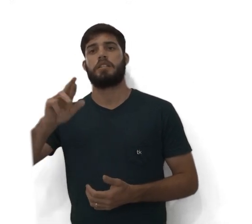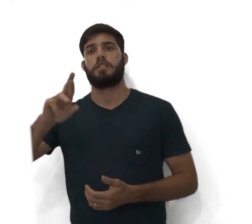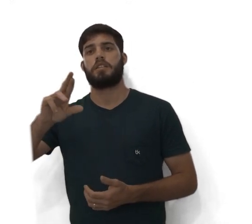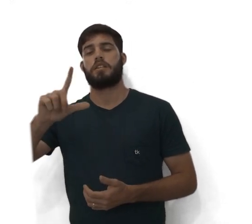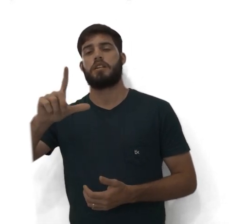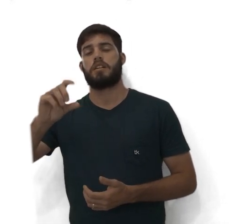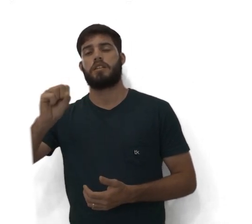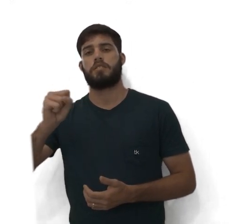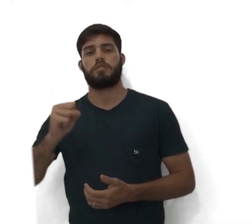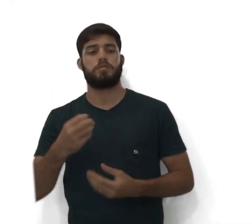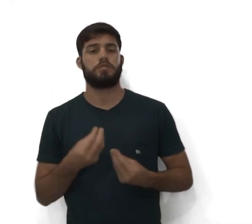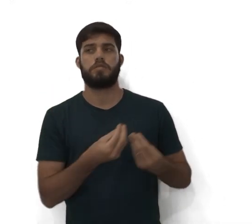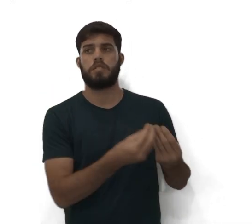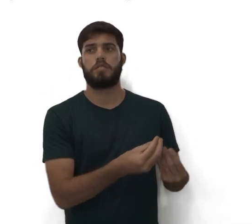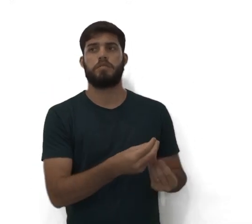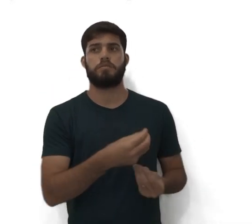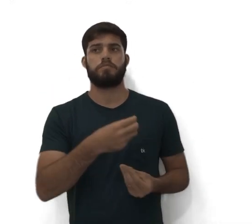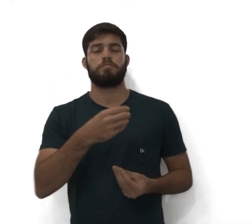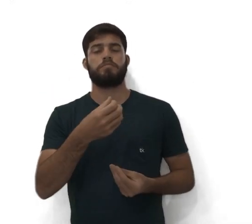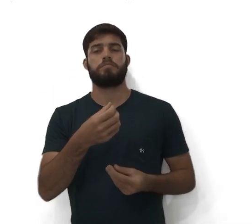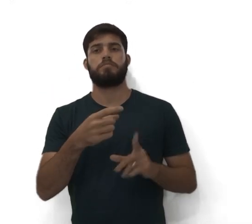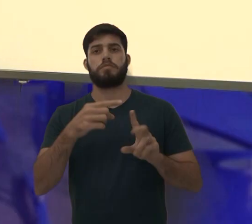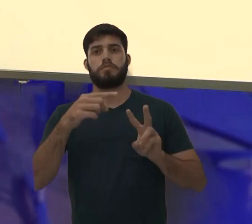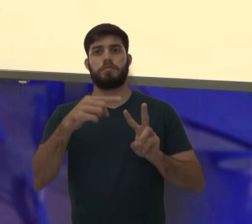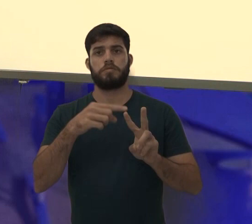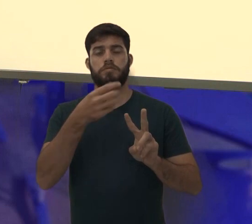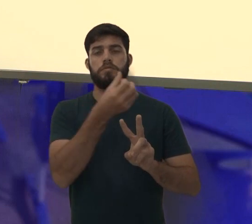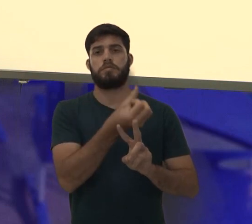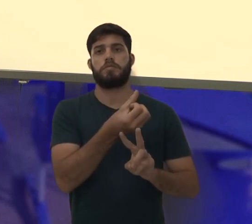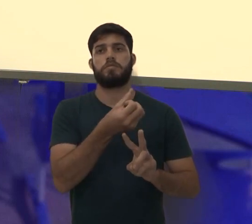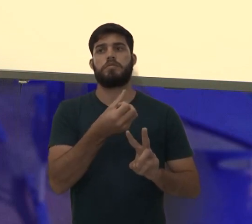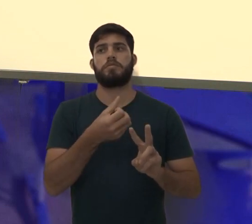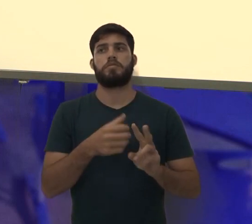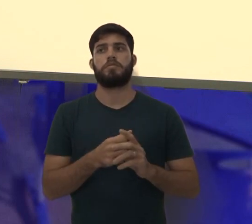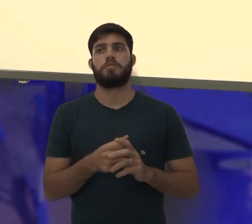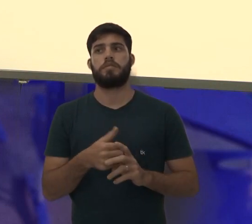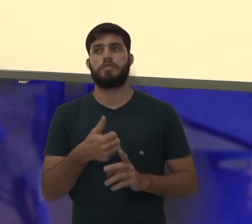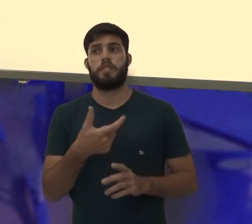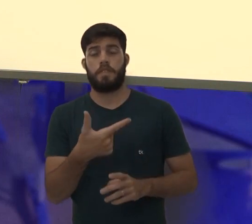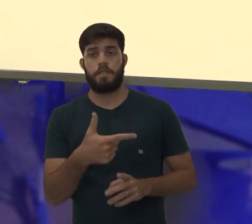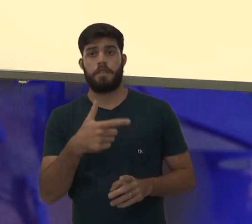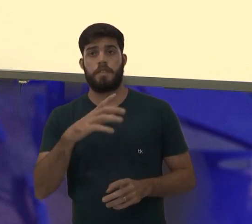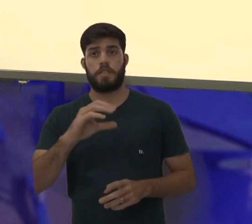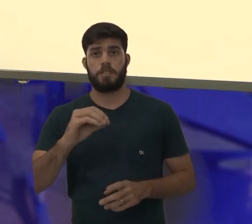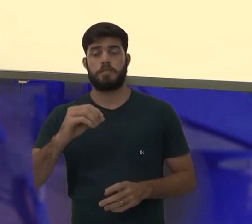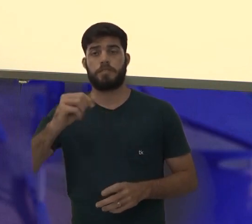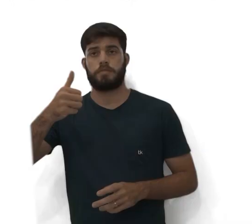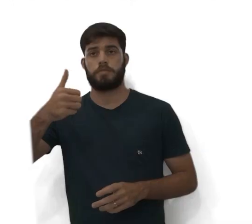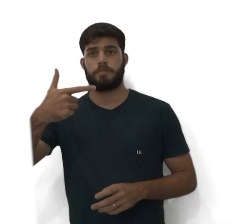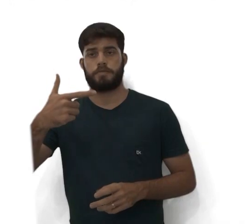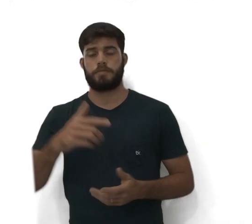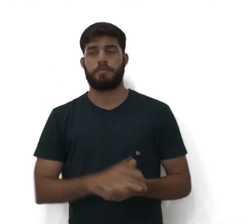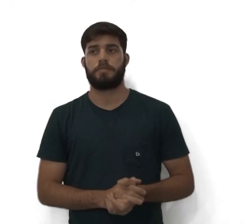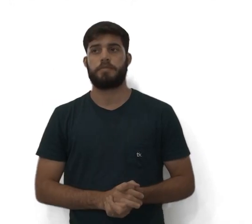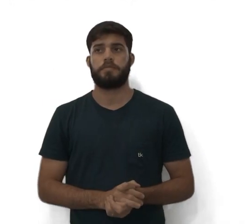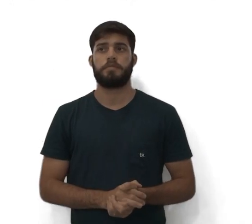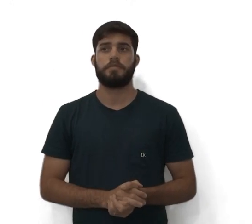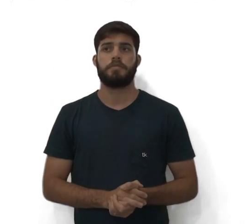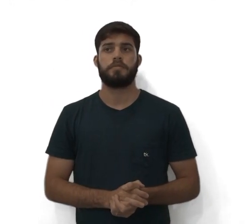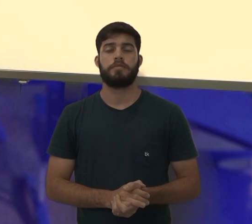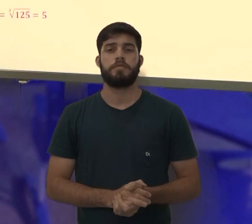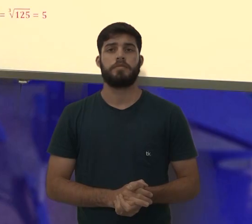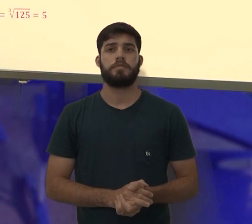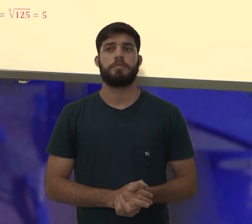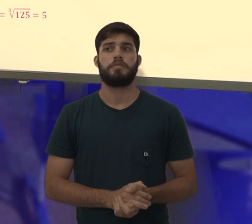Juca: raiz sexta de 10 elevado a 12. Então, quais foram as soluções de Carlos e de